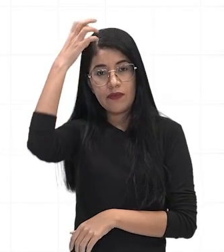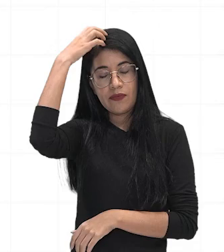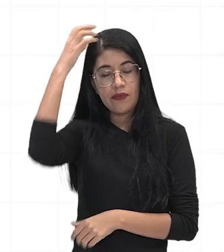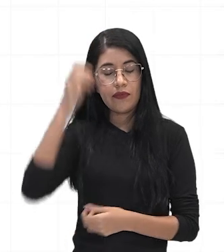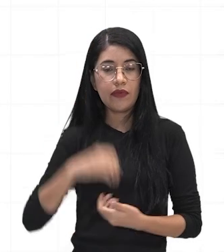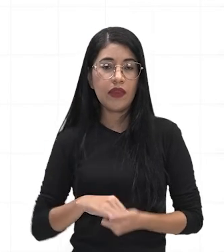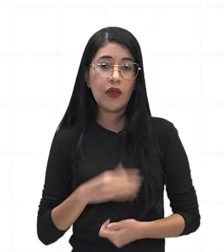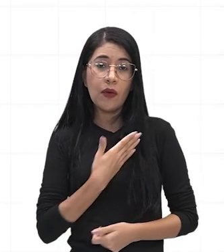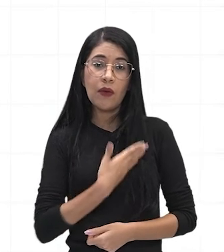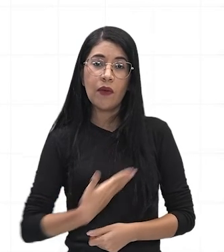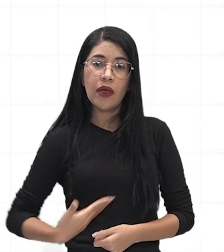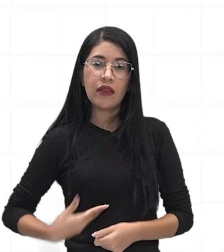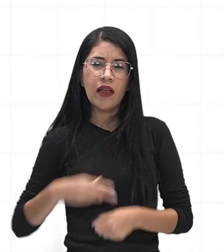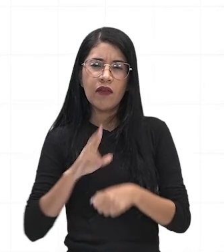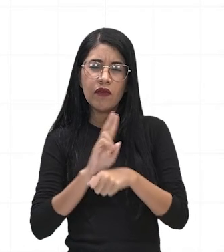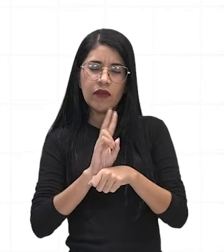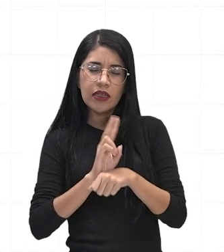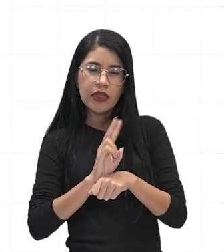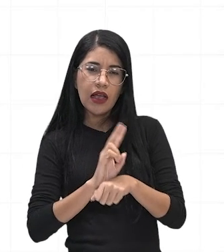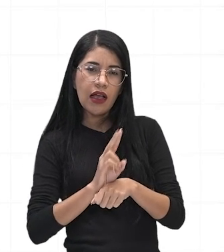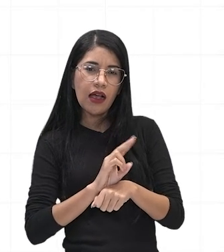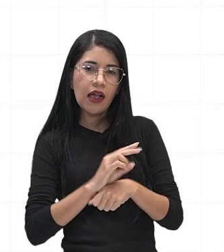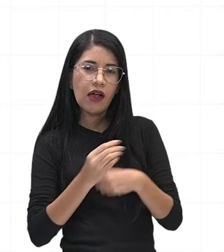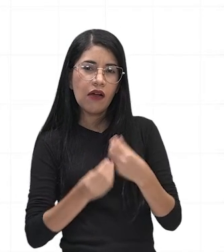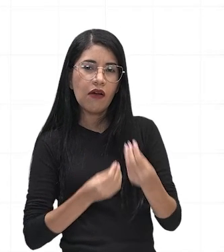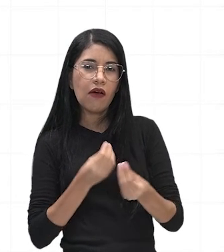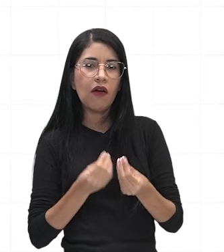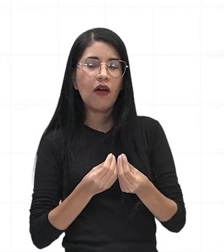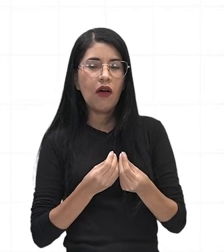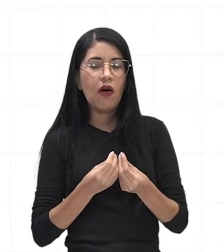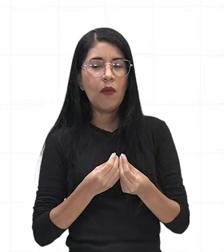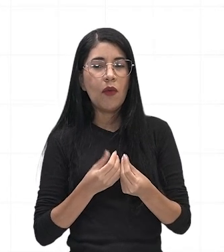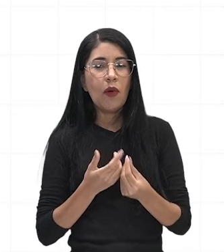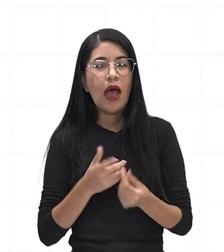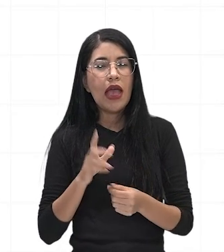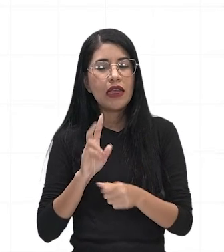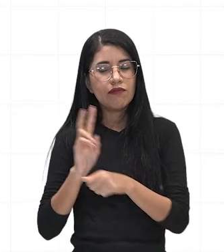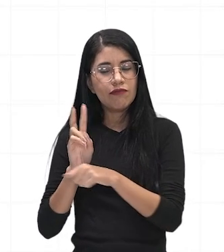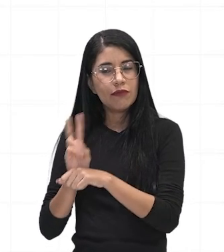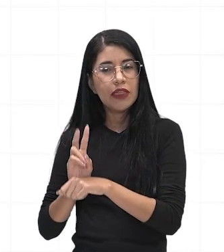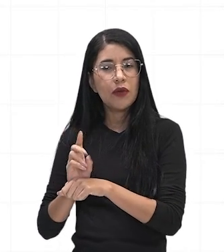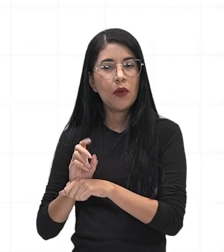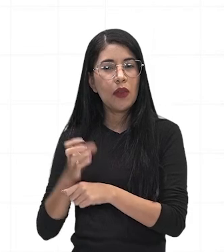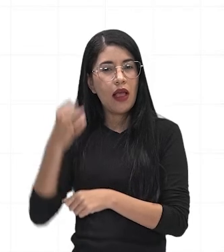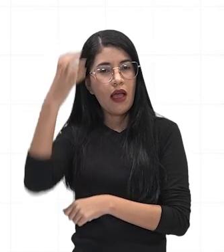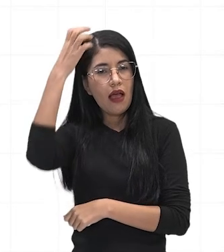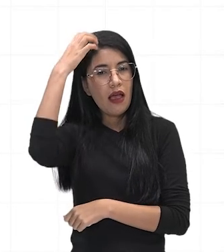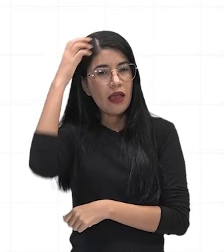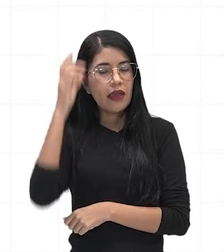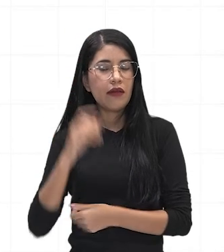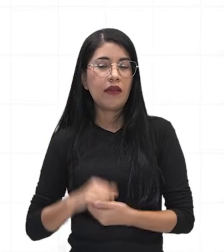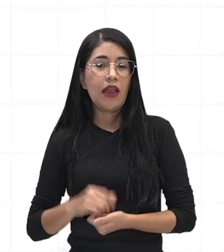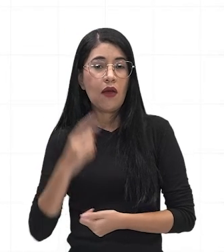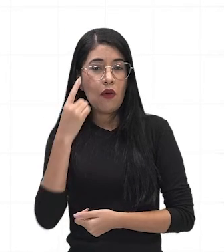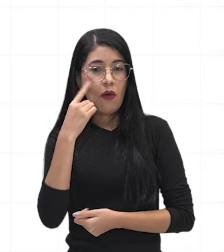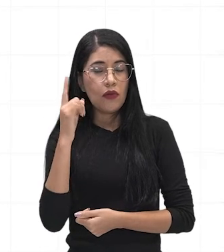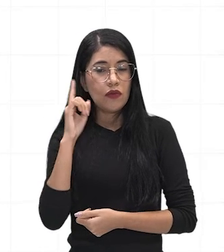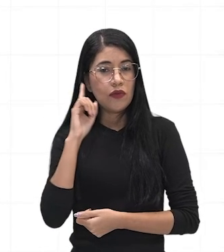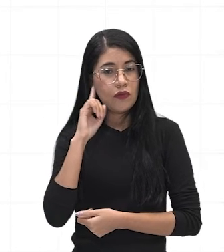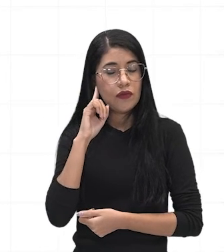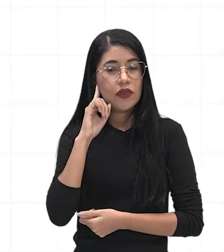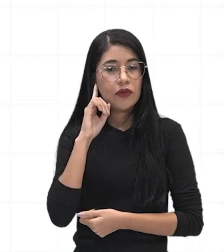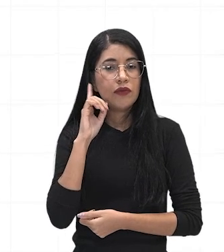eles eram fiscalizados por inspetores reais, que eram conhecidos como os olhos e ouvidos do